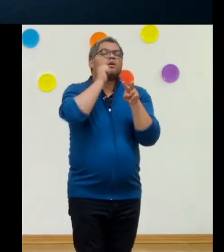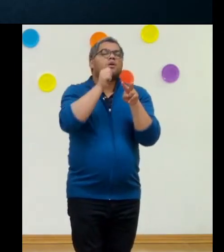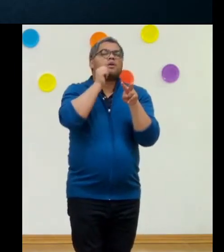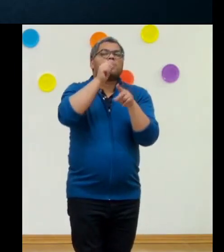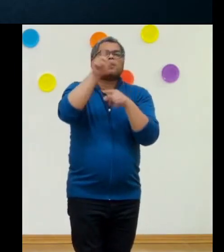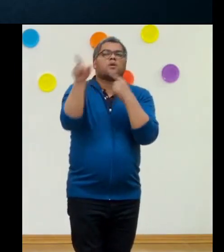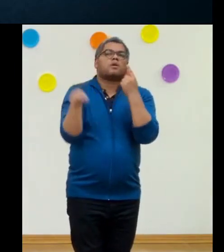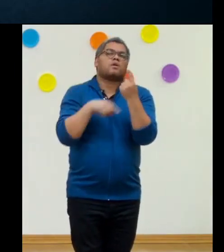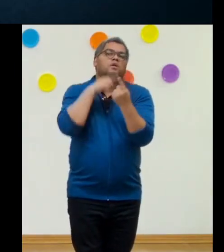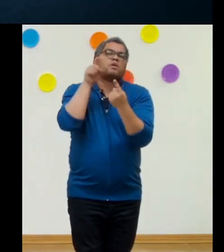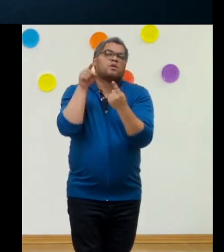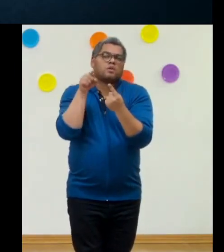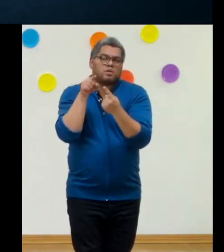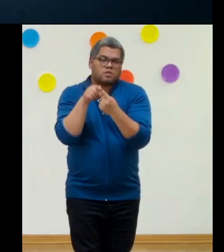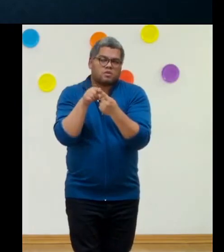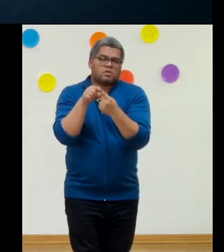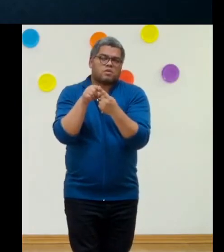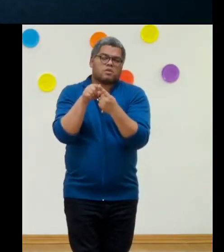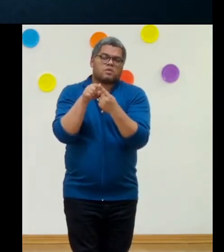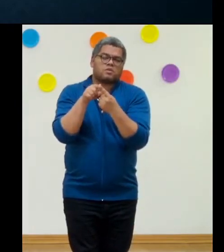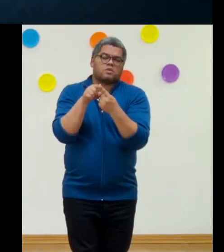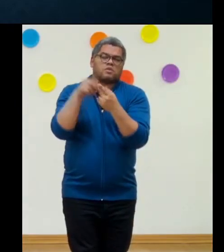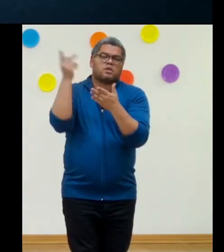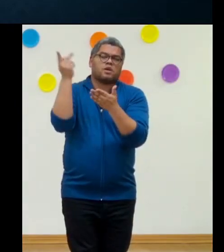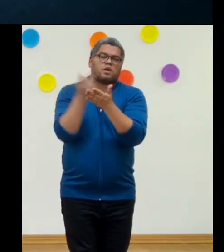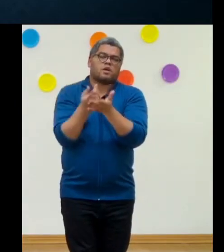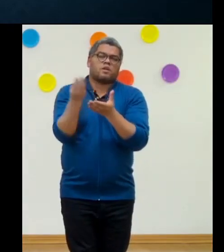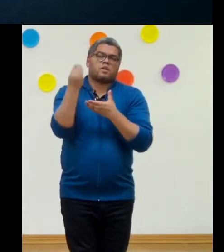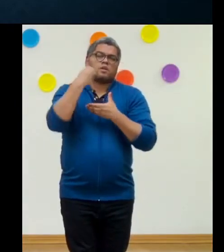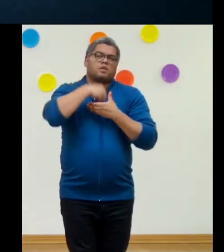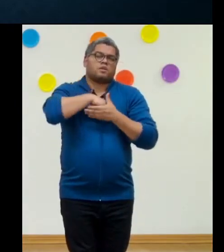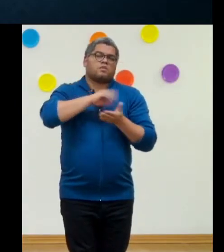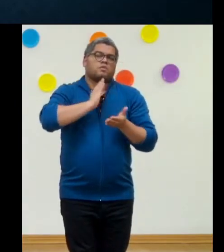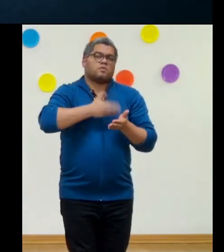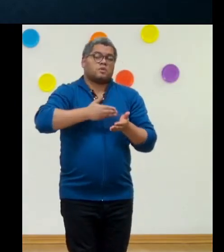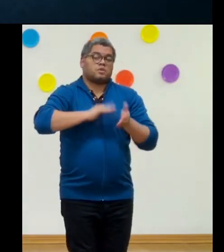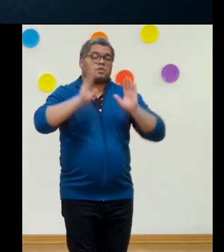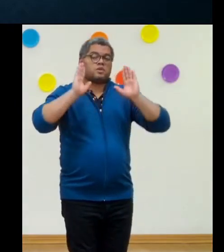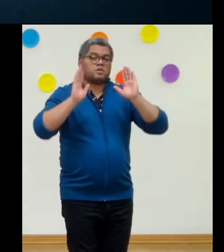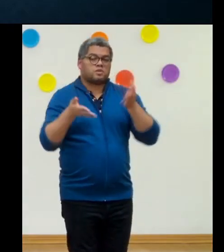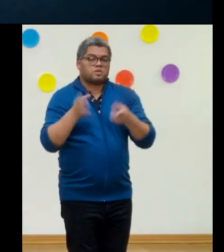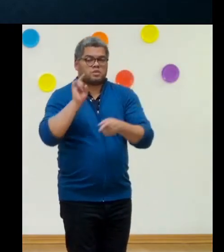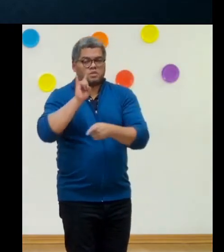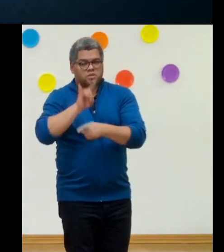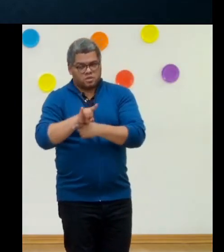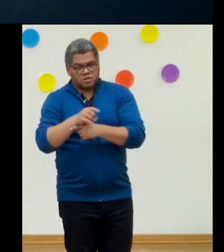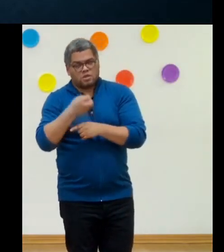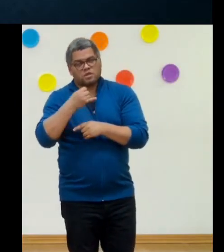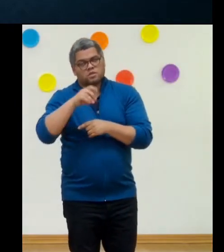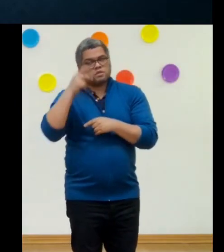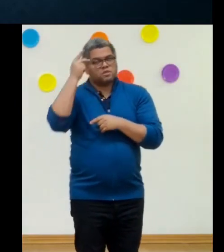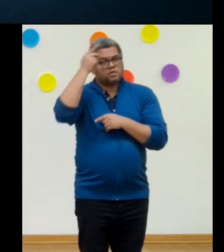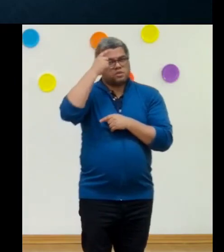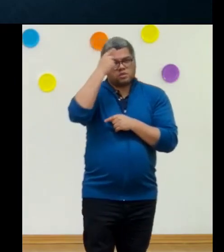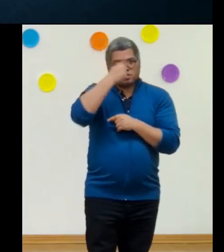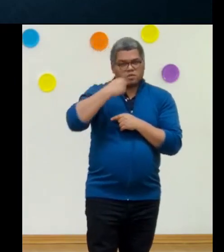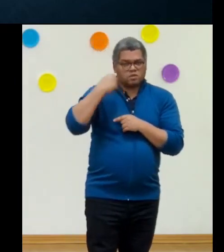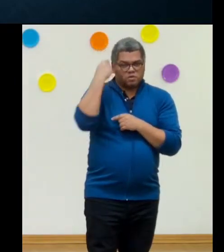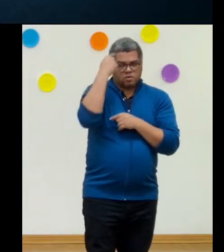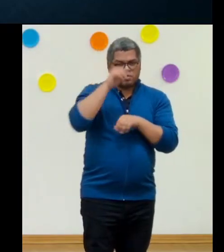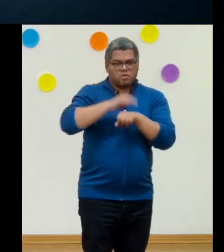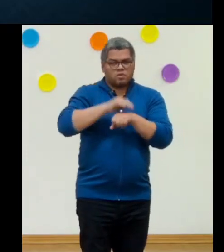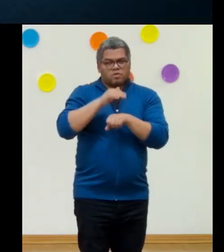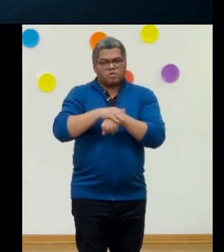intenção impura no coração, já adulterou com ela. Se o teu olho direito te faz tropeçar, arranca-o